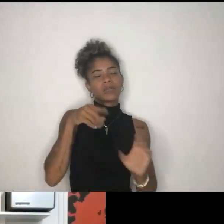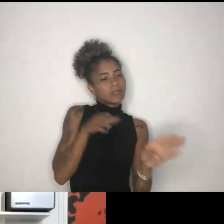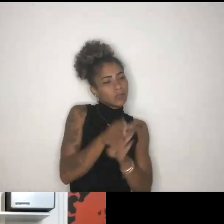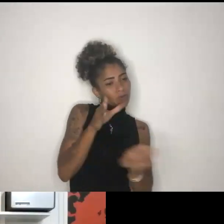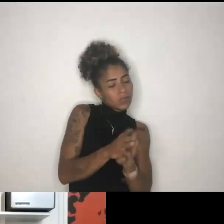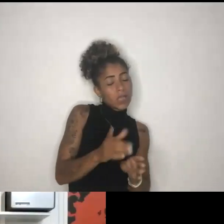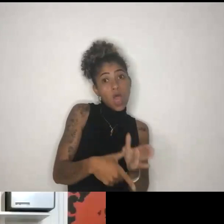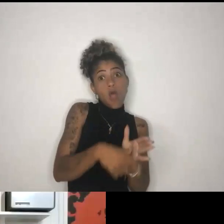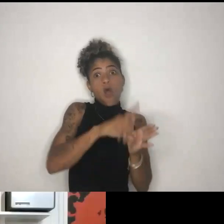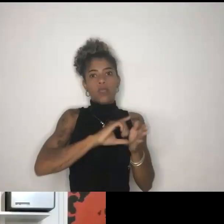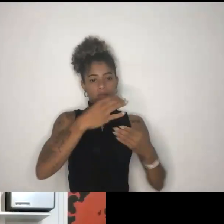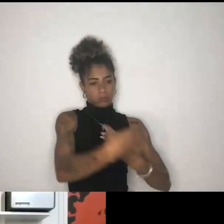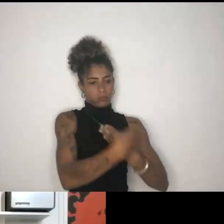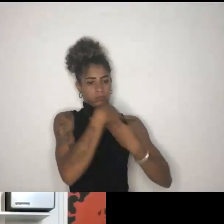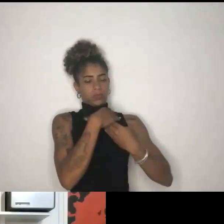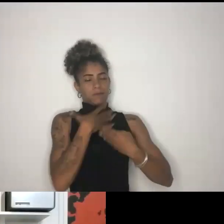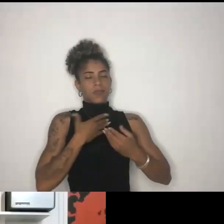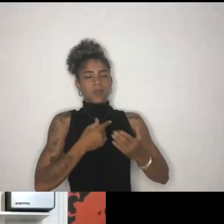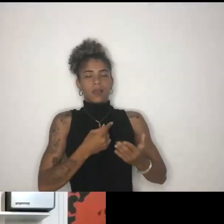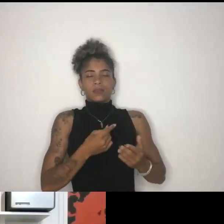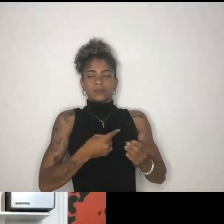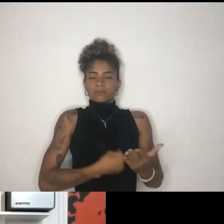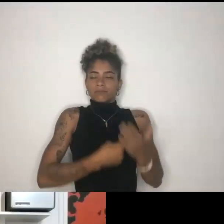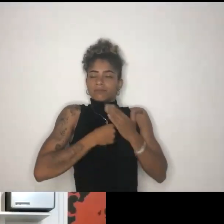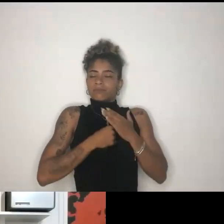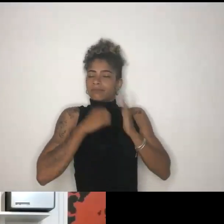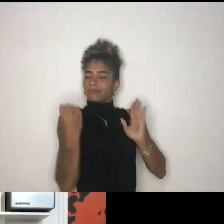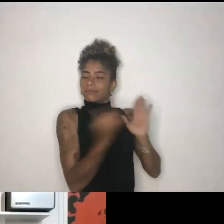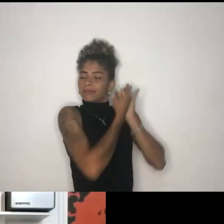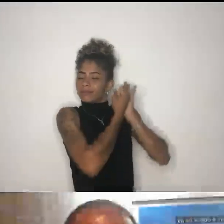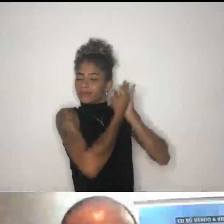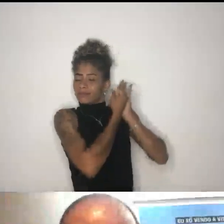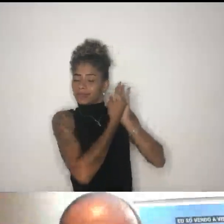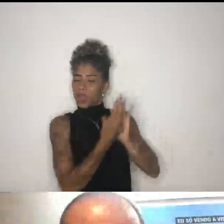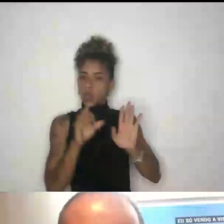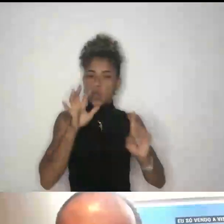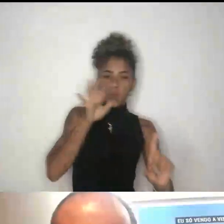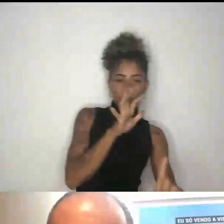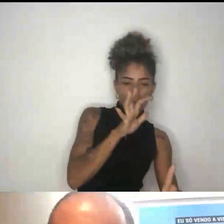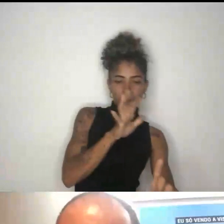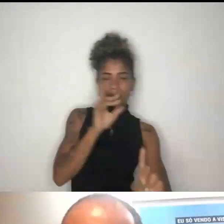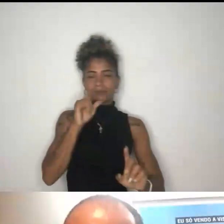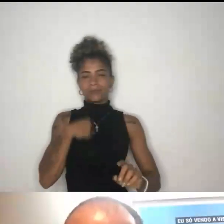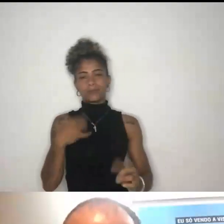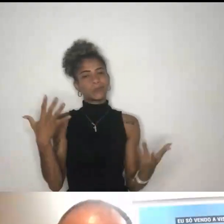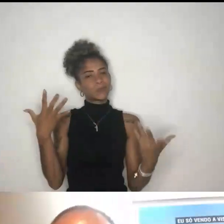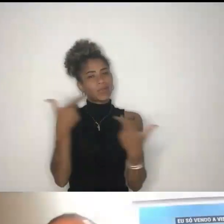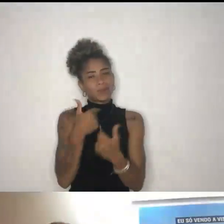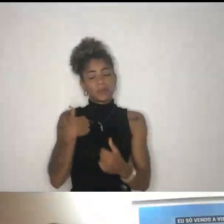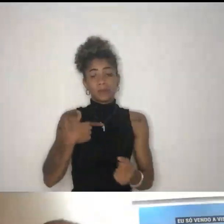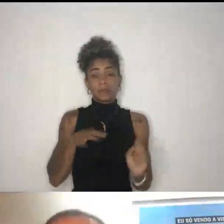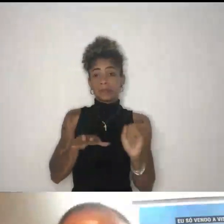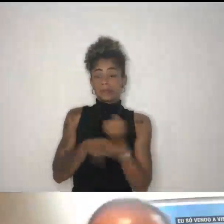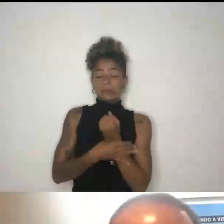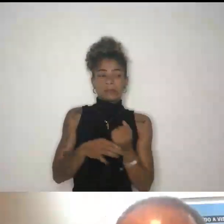ajudou muito com afeto afetando e sendo afetado Muito lindo o Andrei tá bem seguro